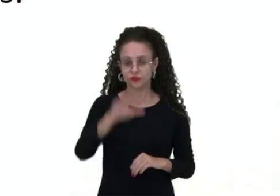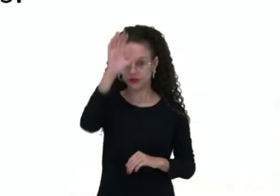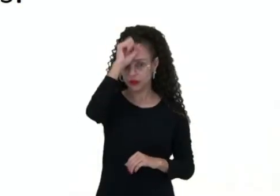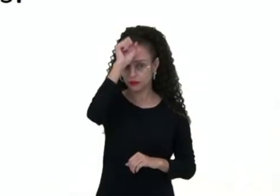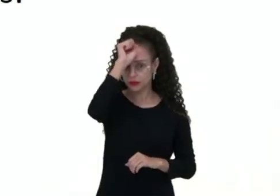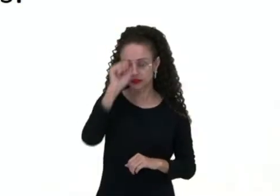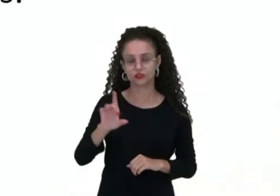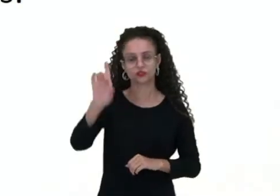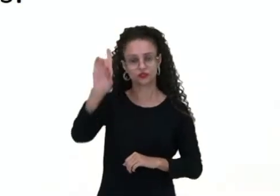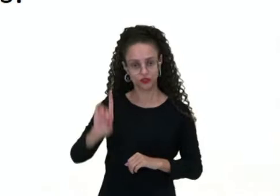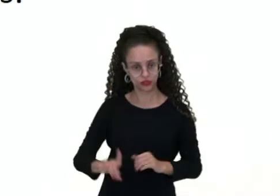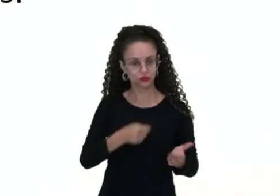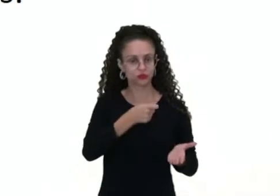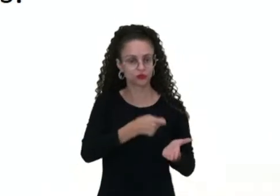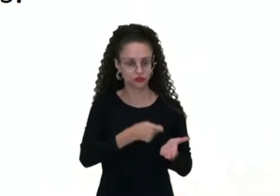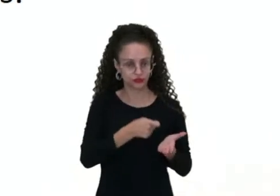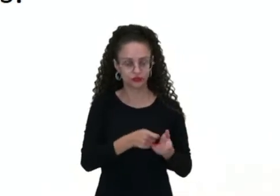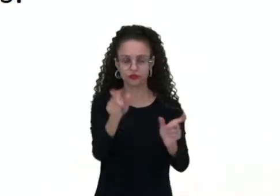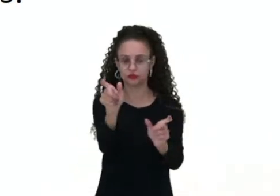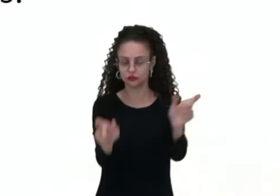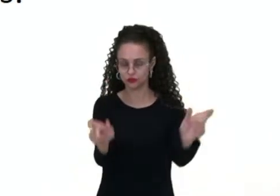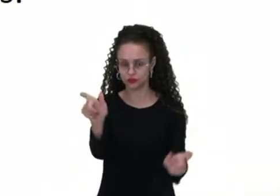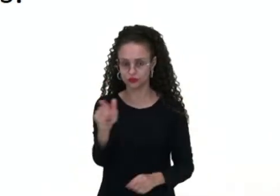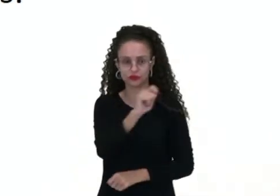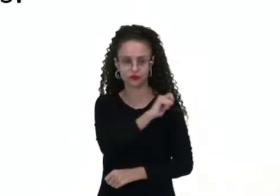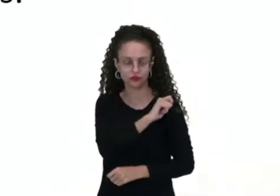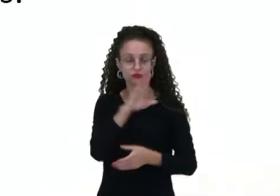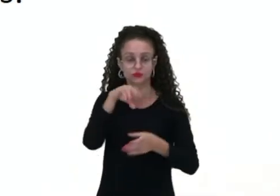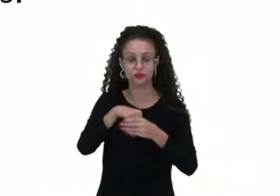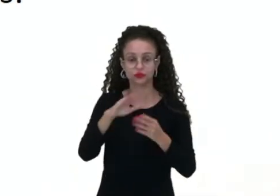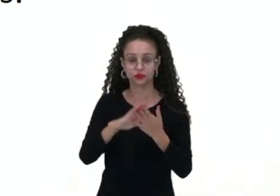Aprender os direitos e deveres dos estudantes na escola.